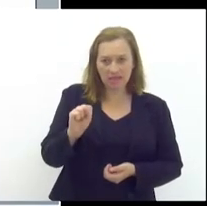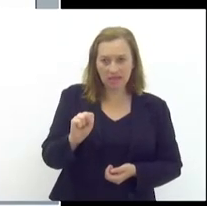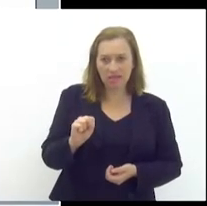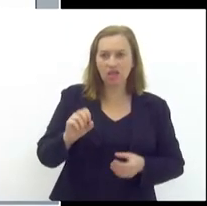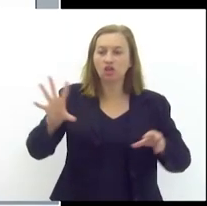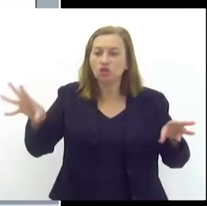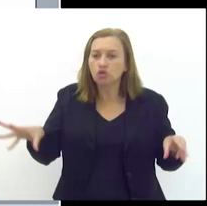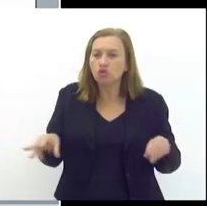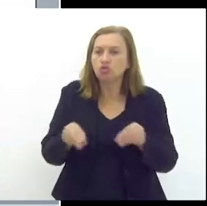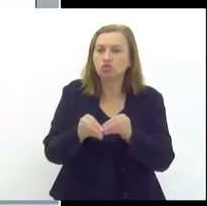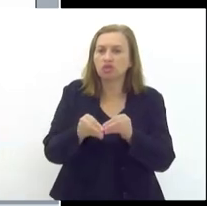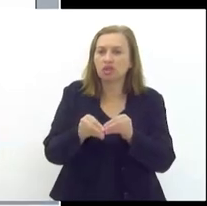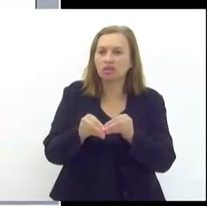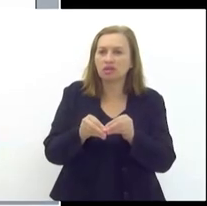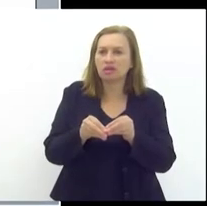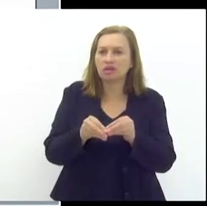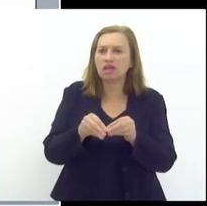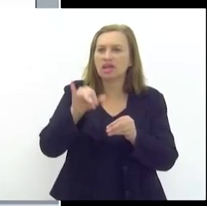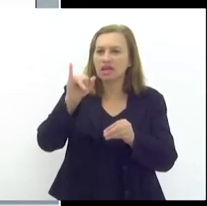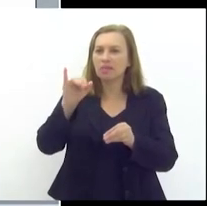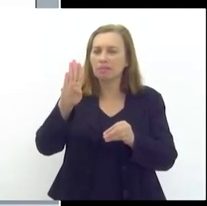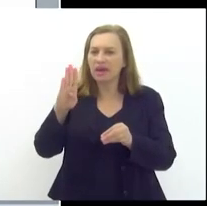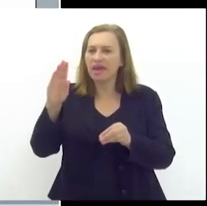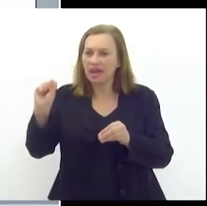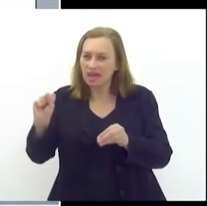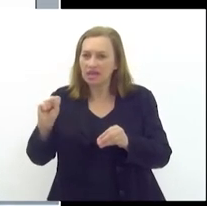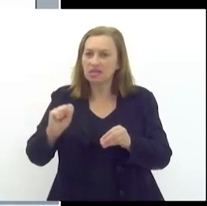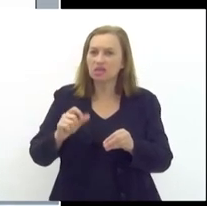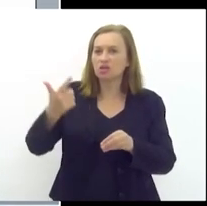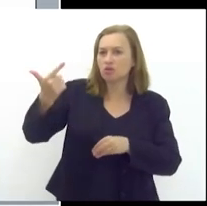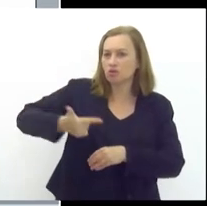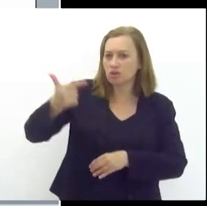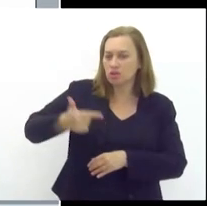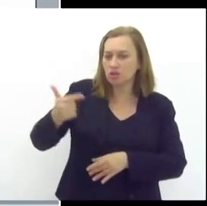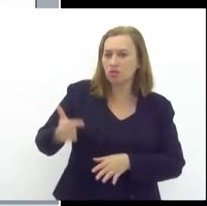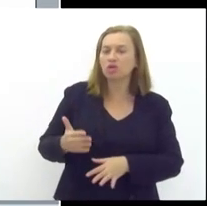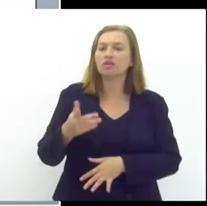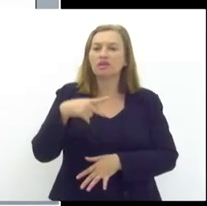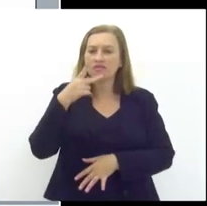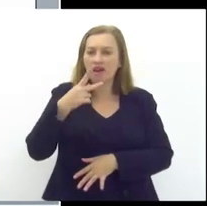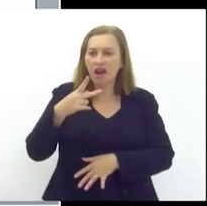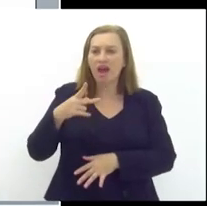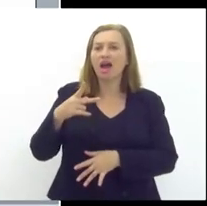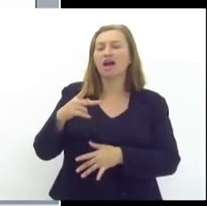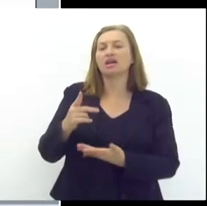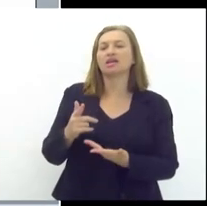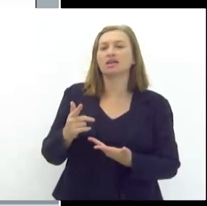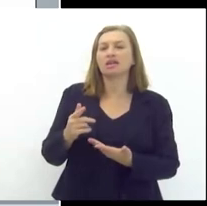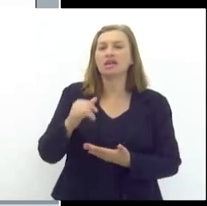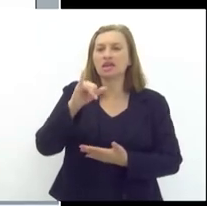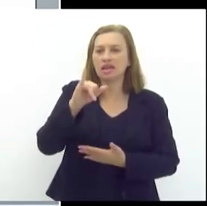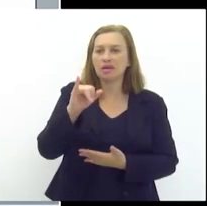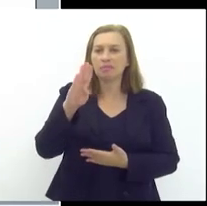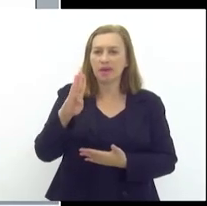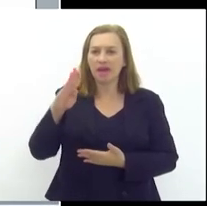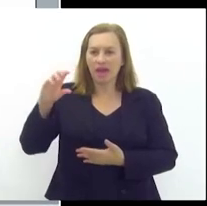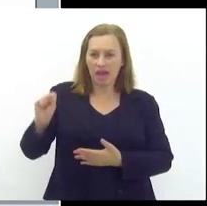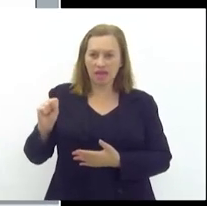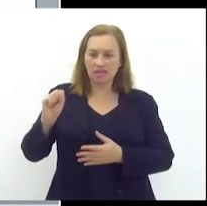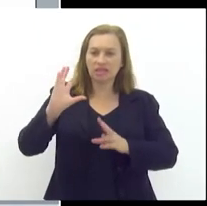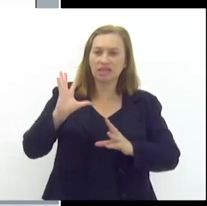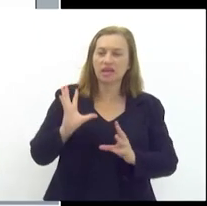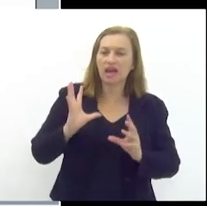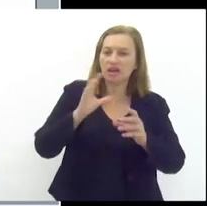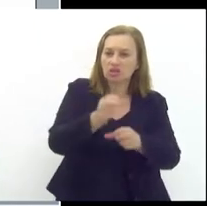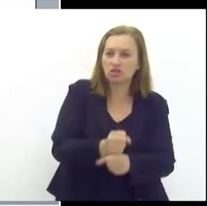IPI mais piscofis e o segundo Iva que é o que a gente vai tratar mais diretamente é o ibs que a